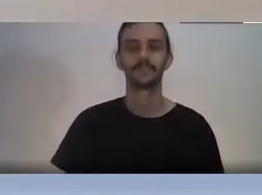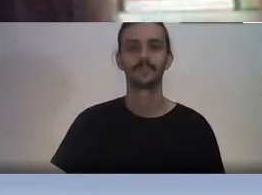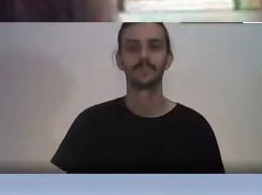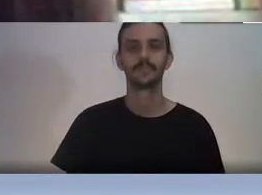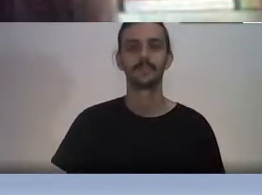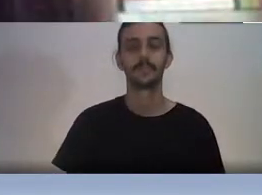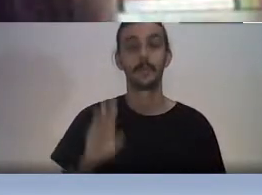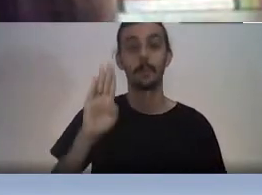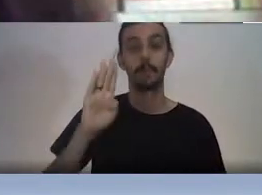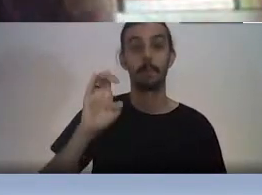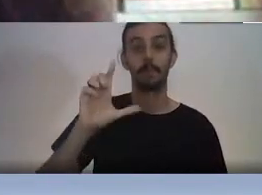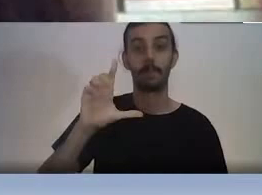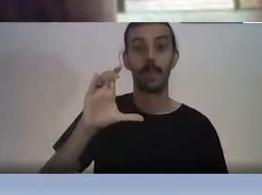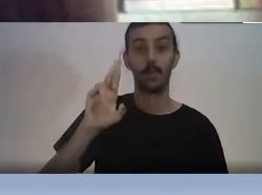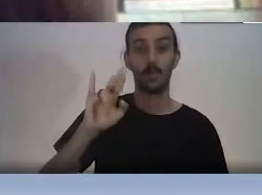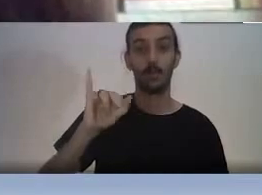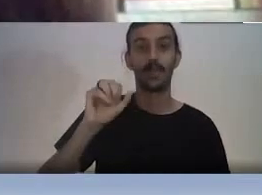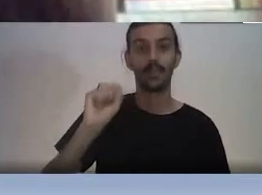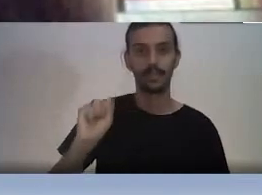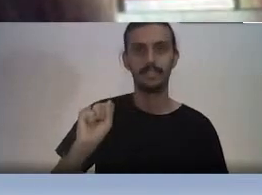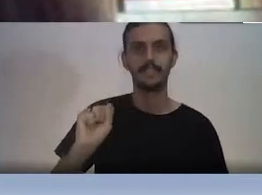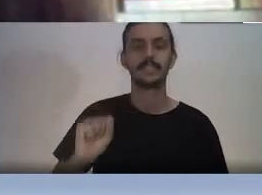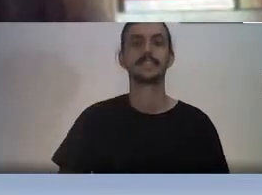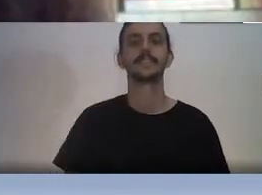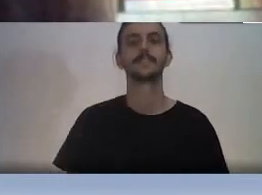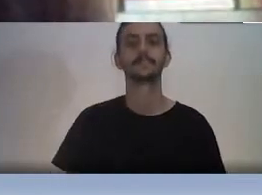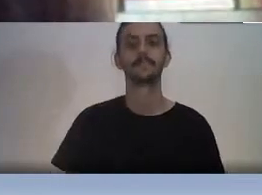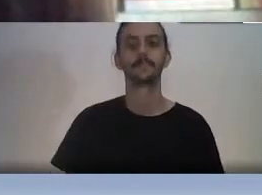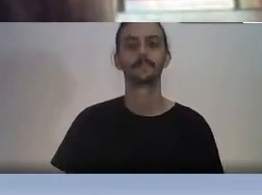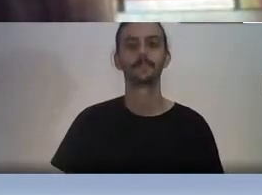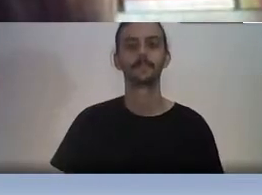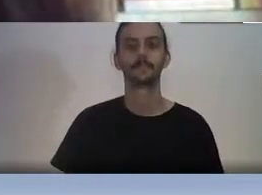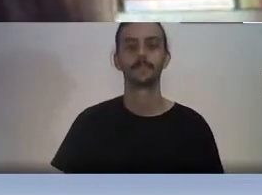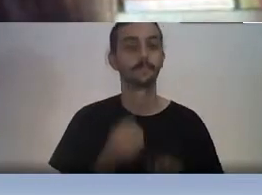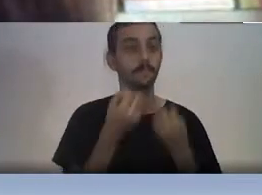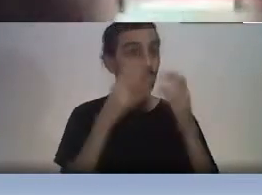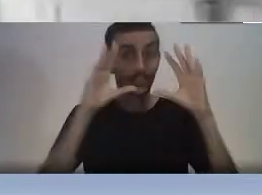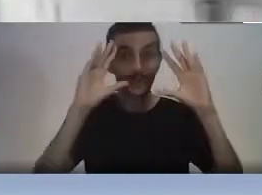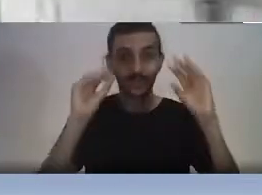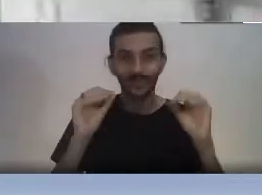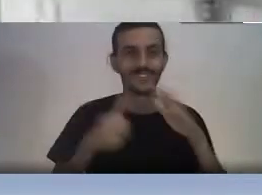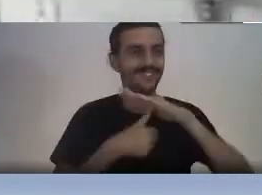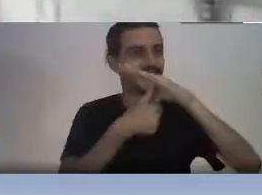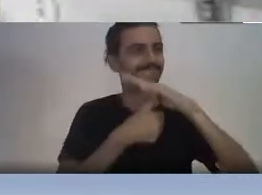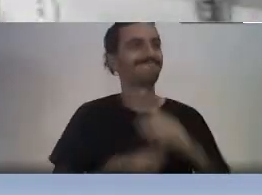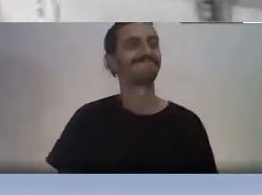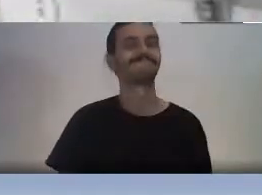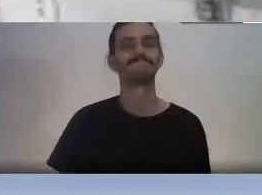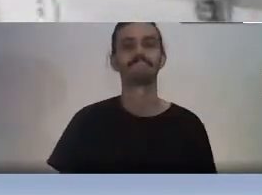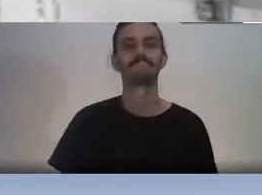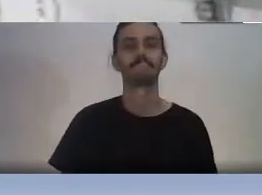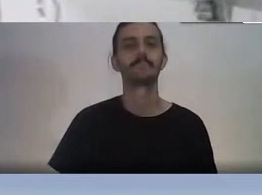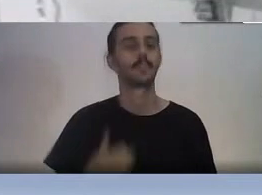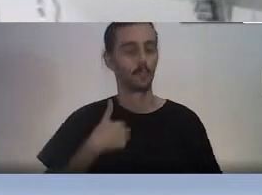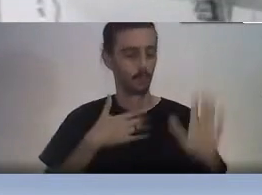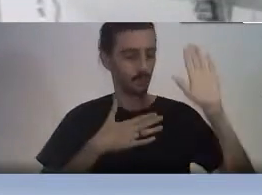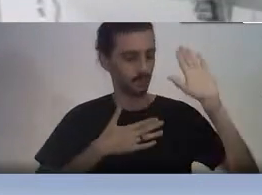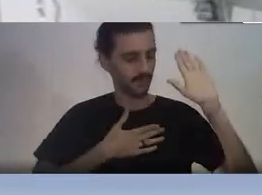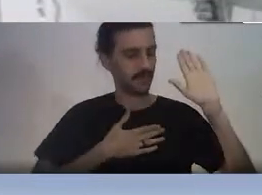Belcris Brochier Mazitelli. Boa noite, reitora. Assim eu